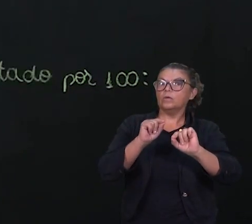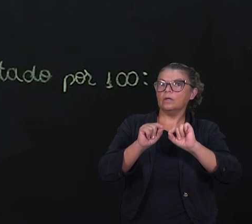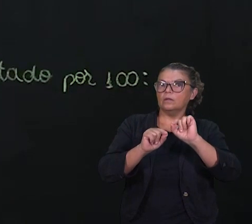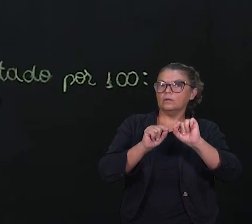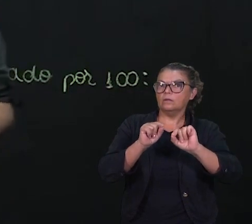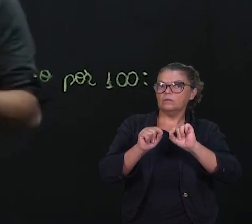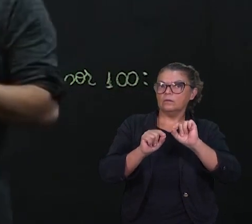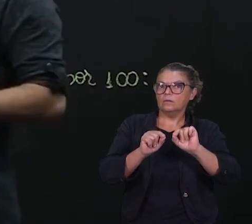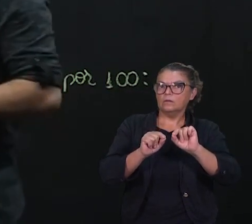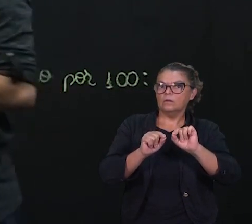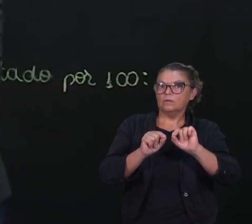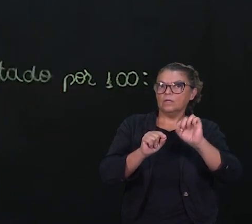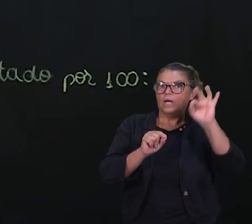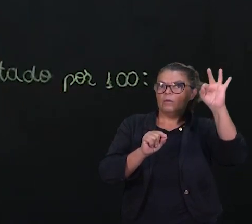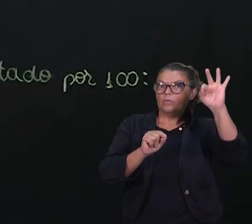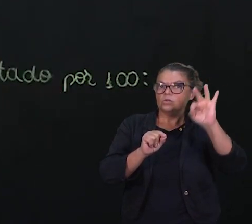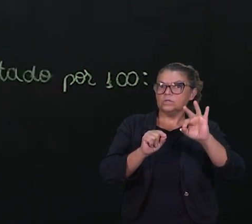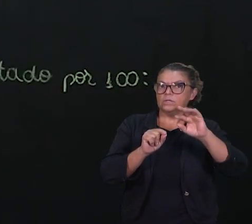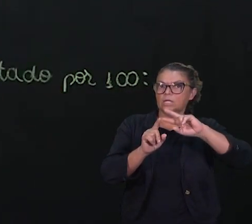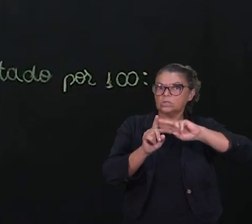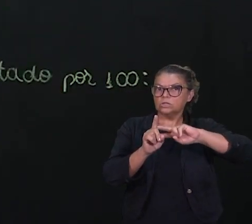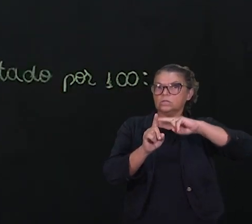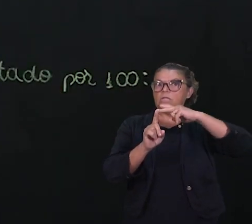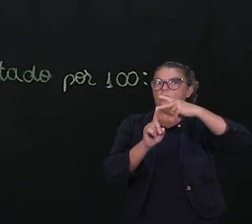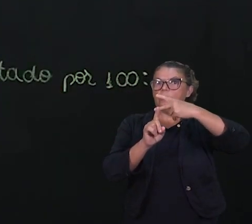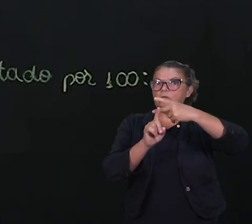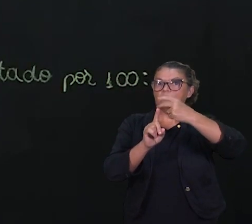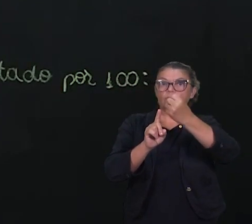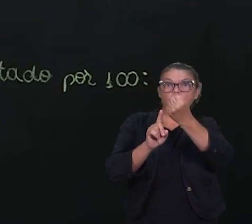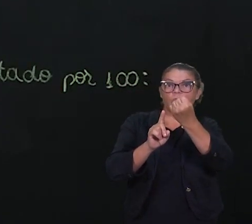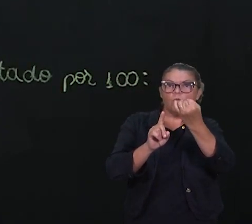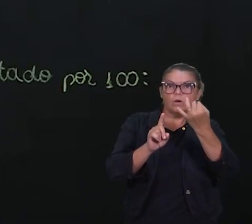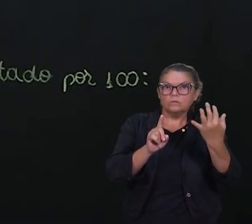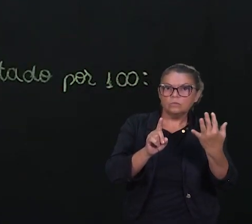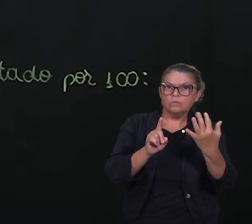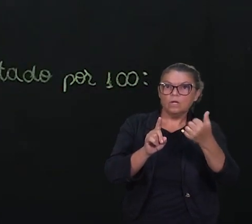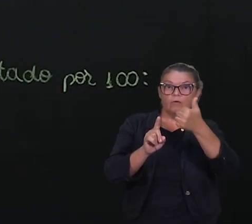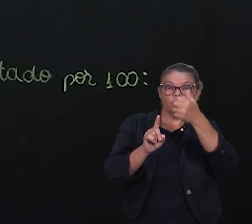dizer que a porcentagem de aumento nesse caso foi de